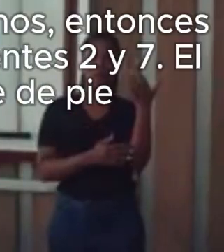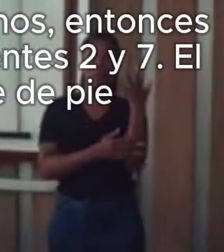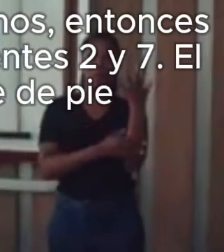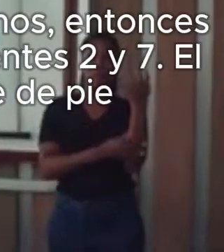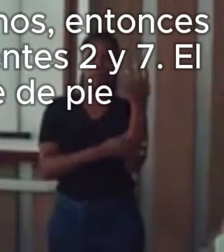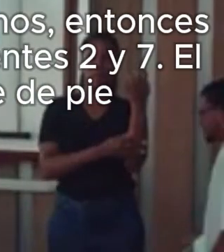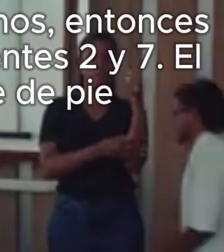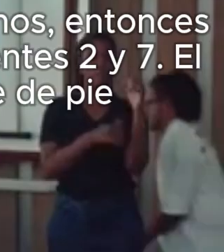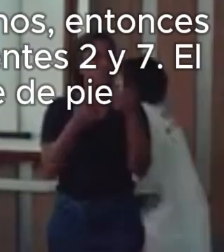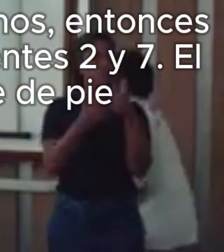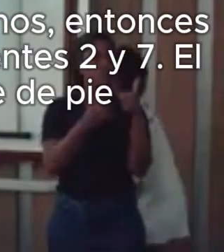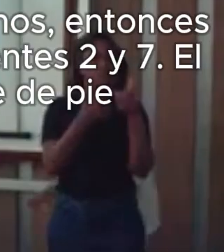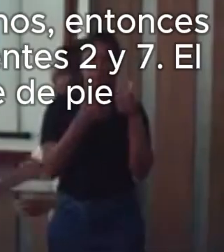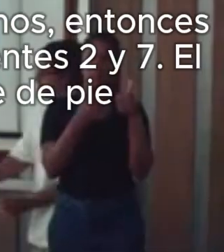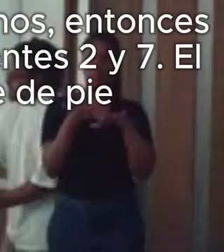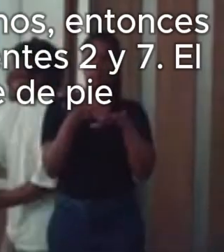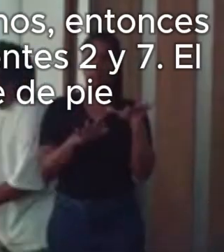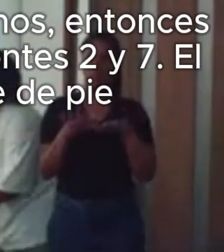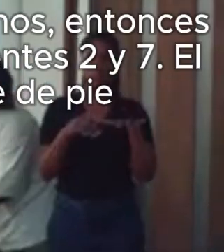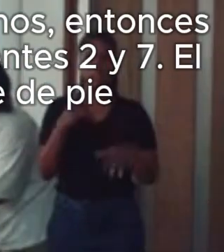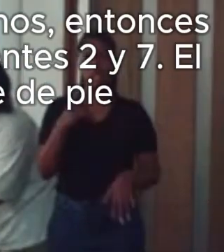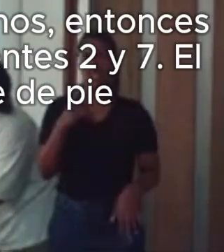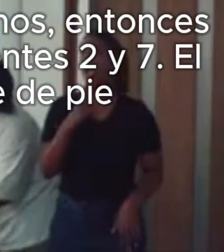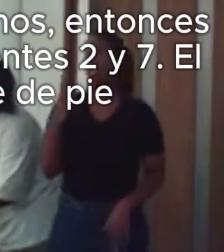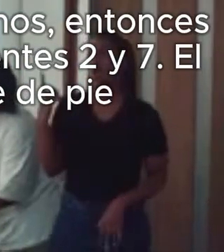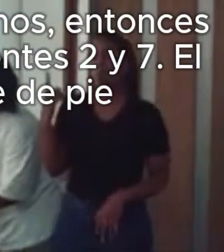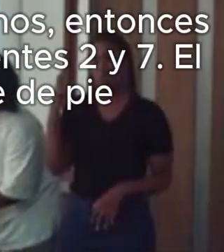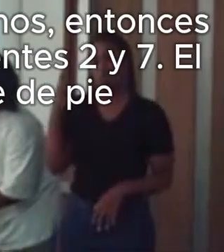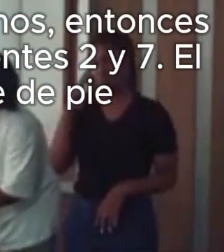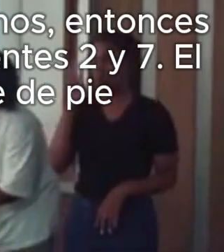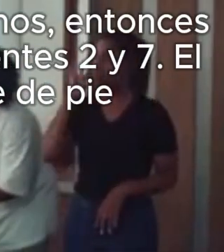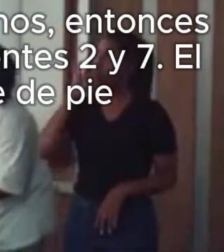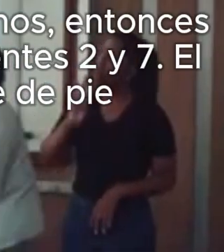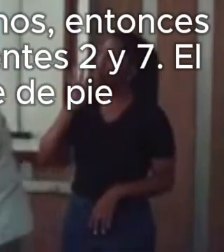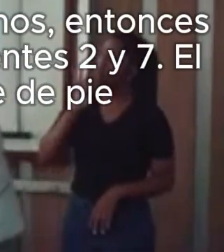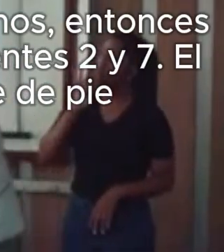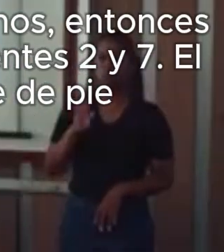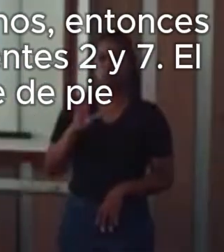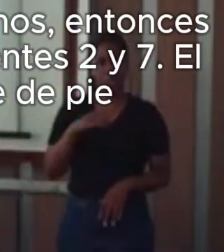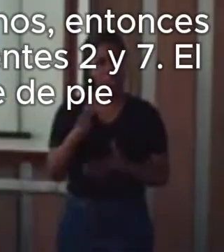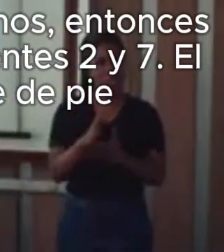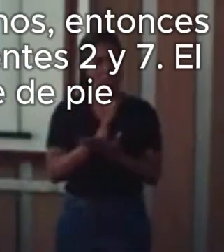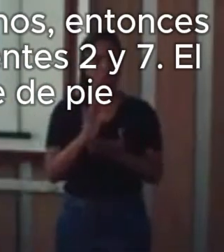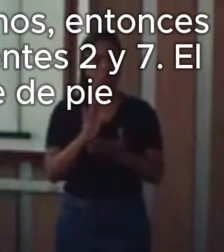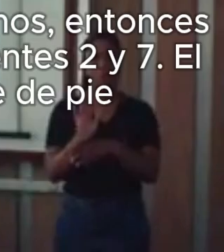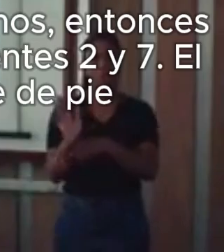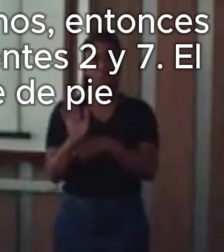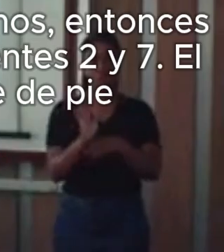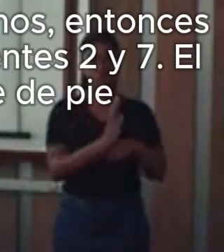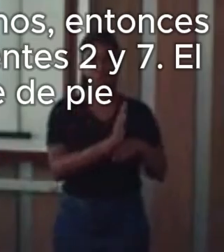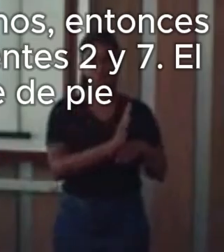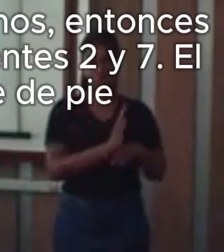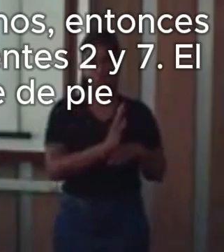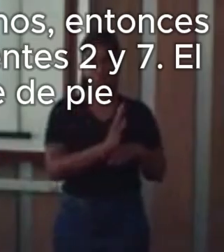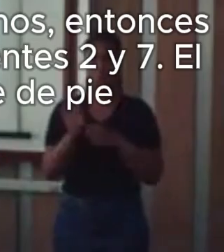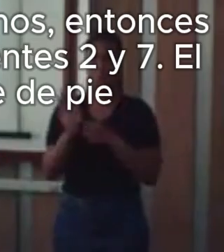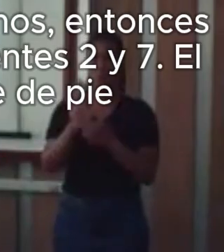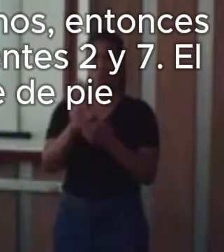também foi um dos casos bem legais. Aqui tem os vídeos, né,